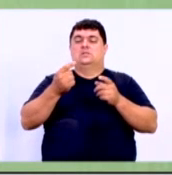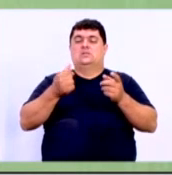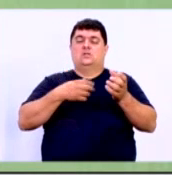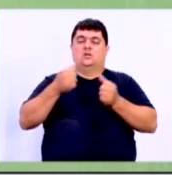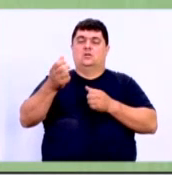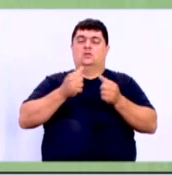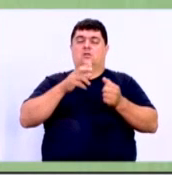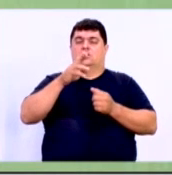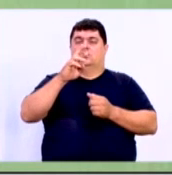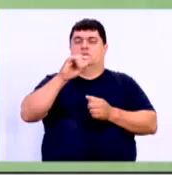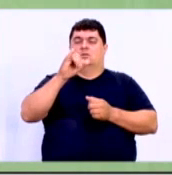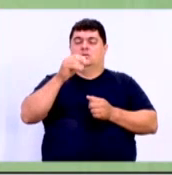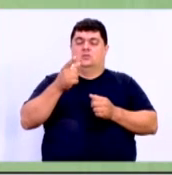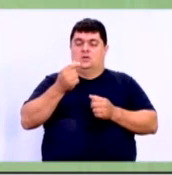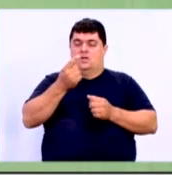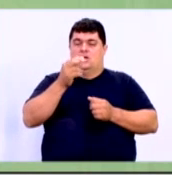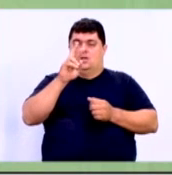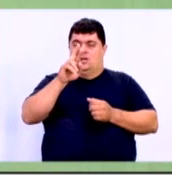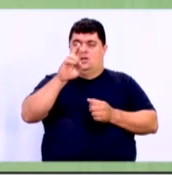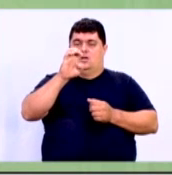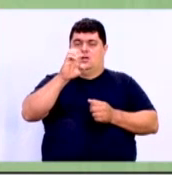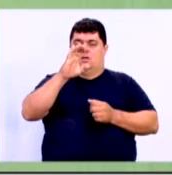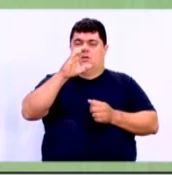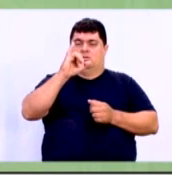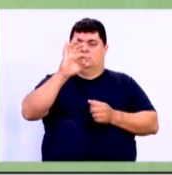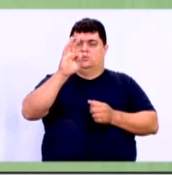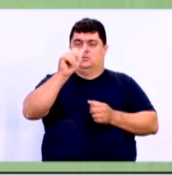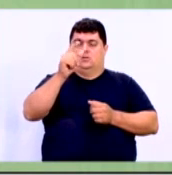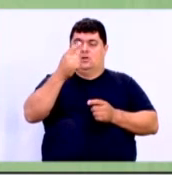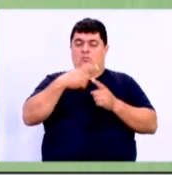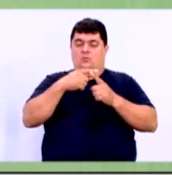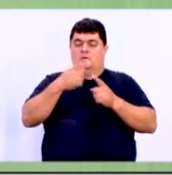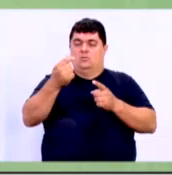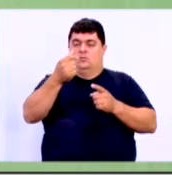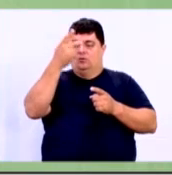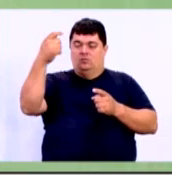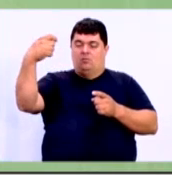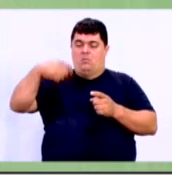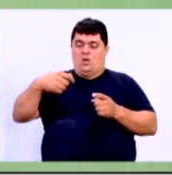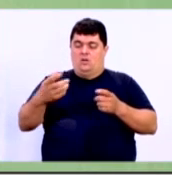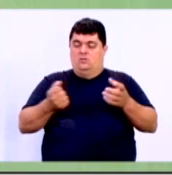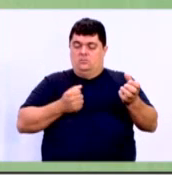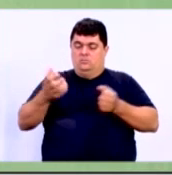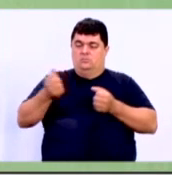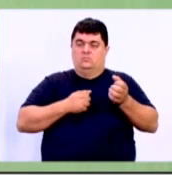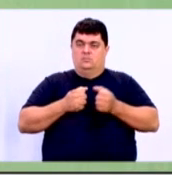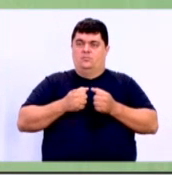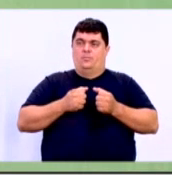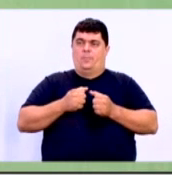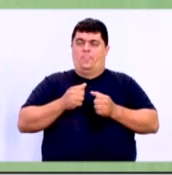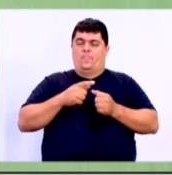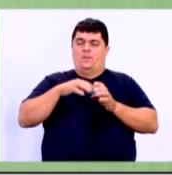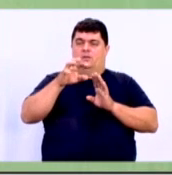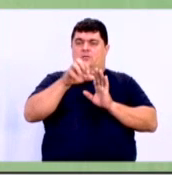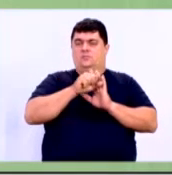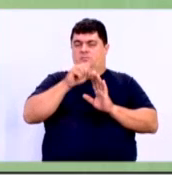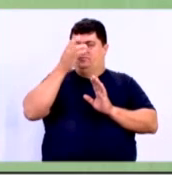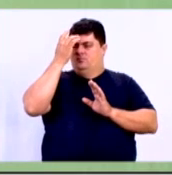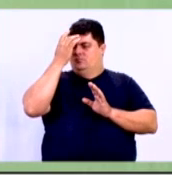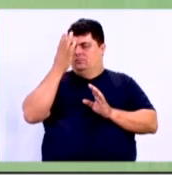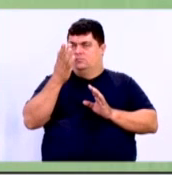É tudo que eu arrecadei nas vendas, tá? Agora vem a diferença. No absorção é